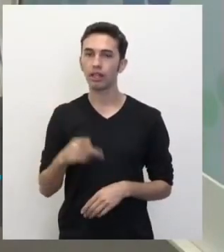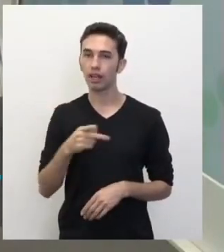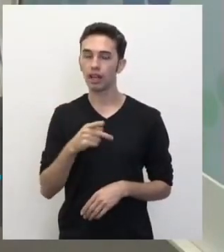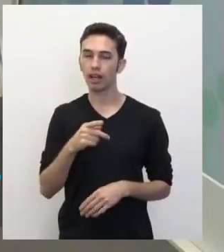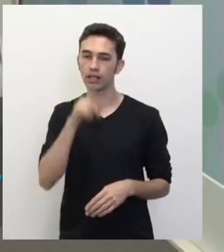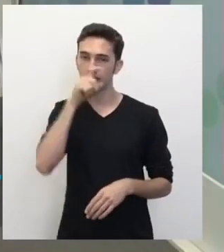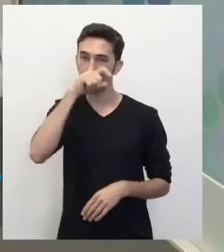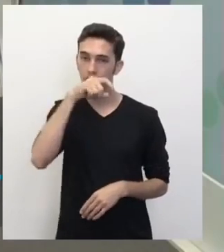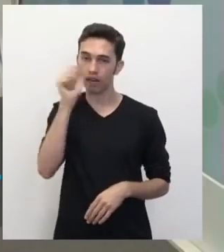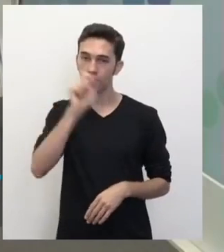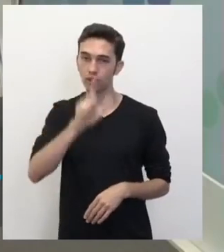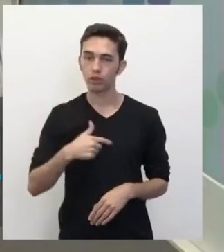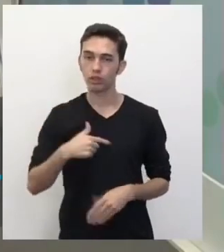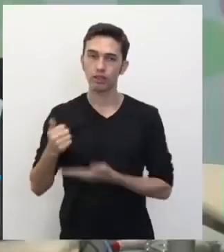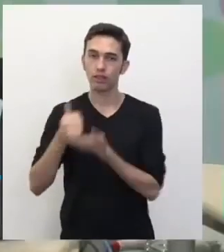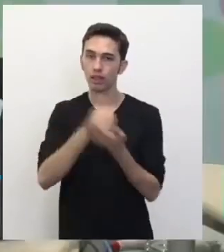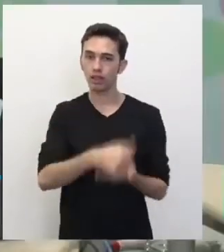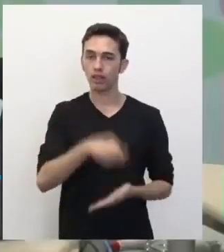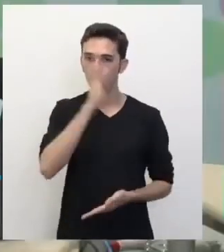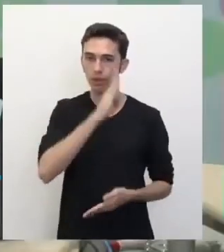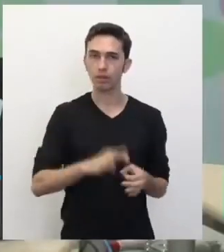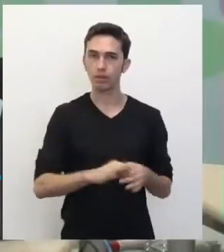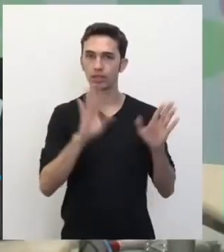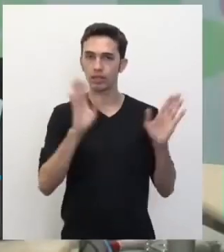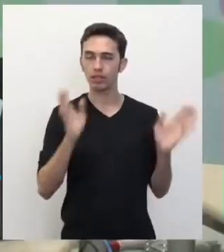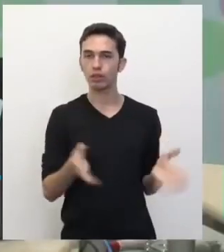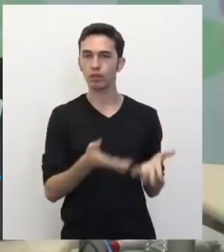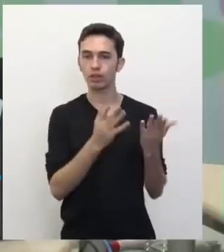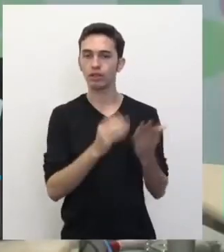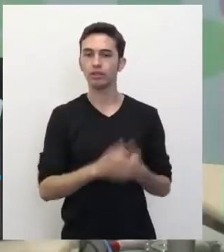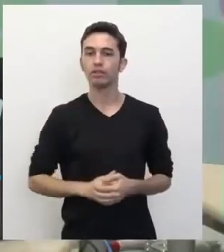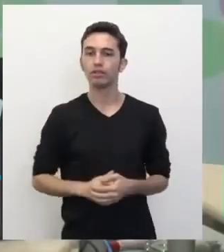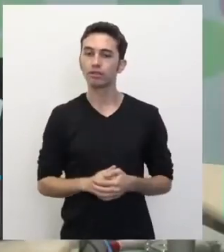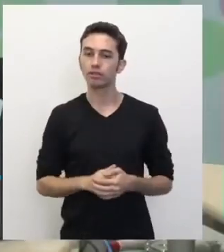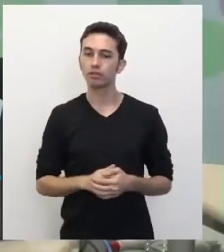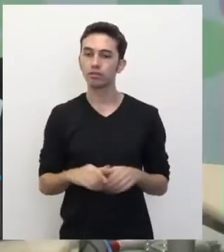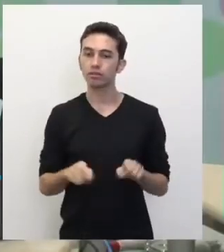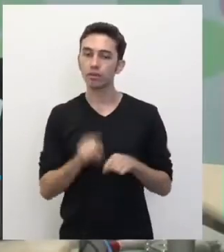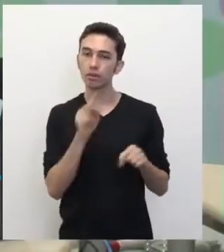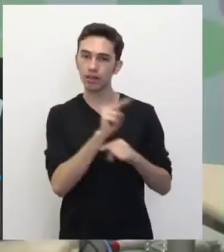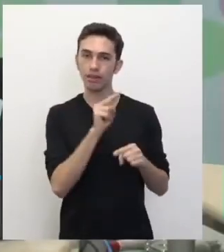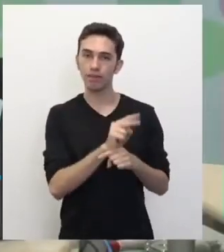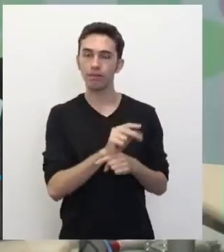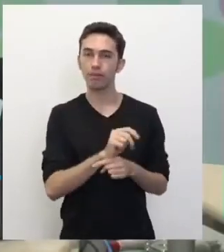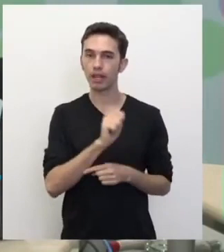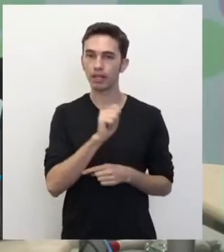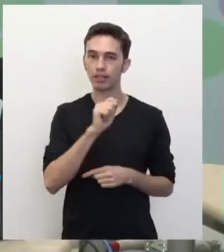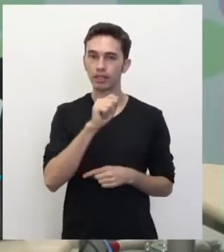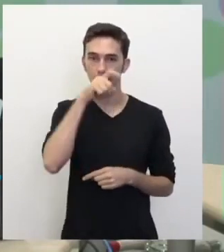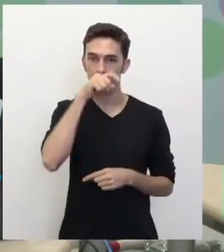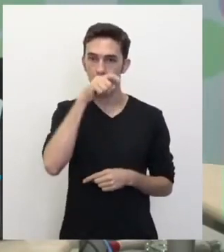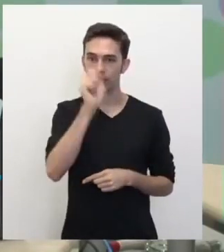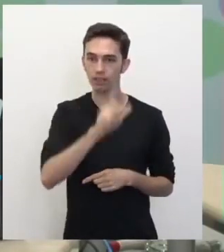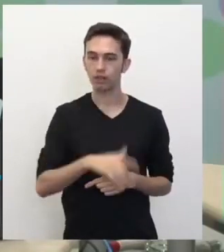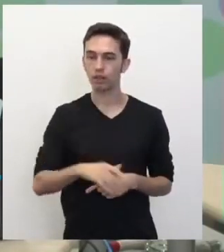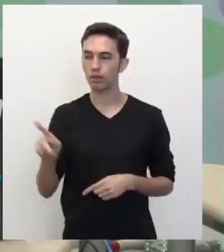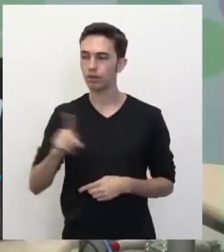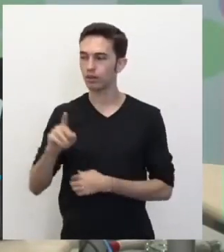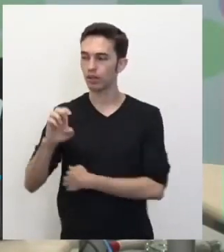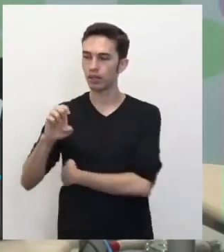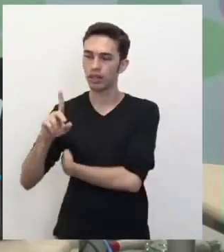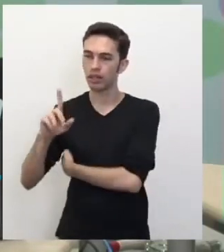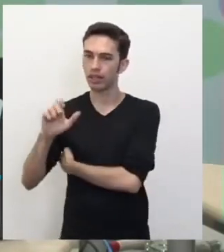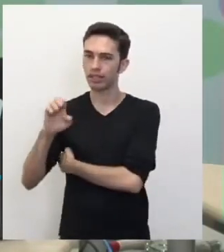Isso, deixa eu ver. A Letícia, da Pro Marilda, preserve as araras azuis. A Beatriz, da Pro Elaine, falava sobre